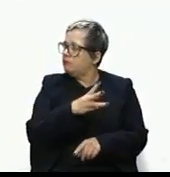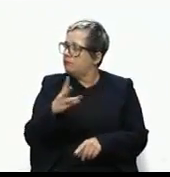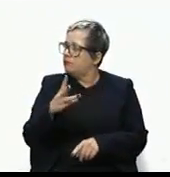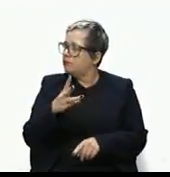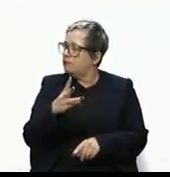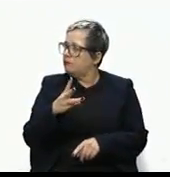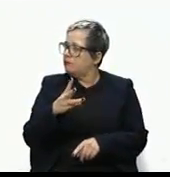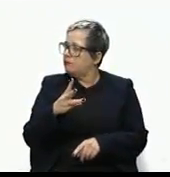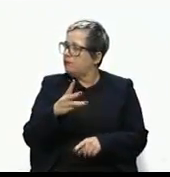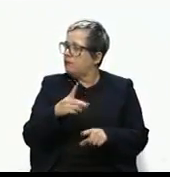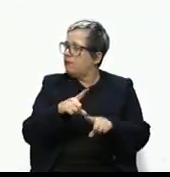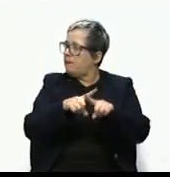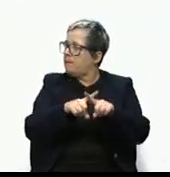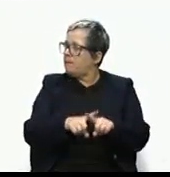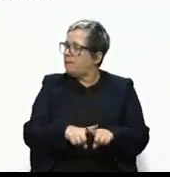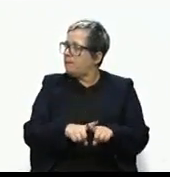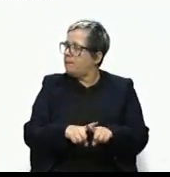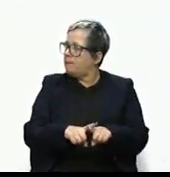3 por